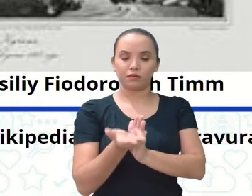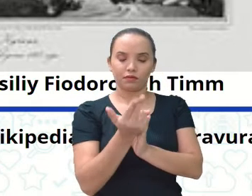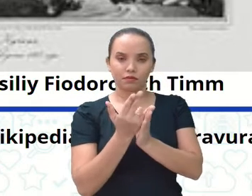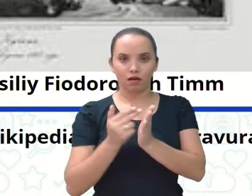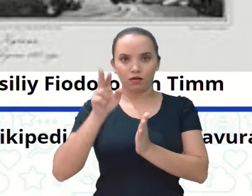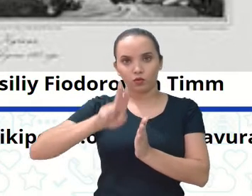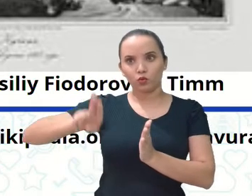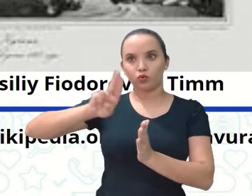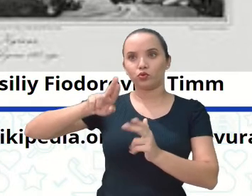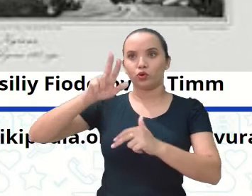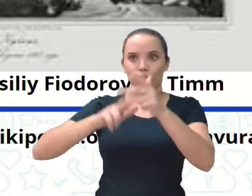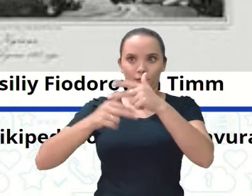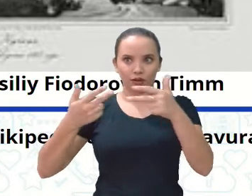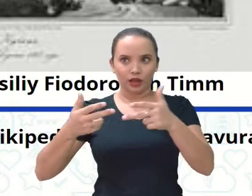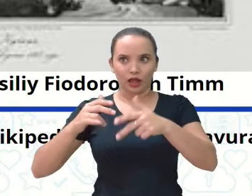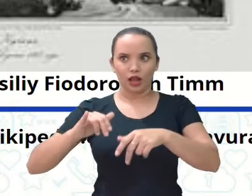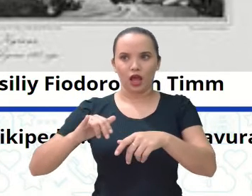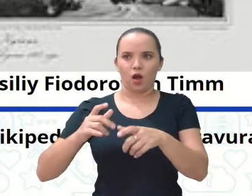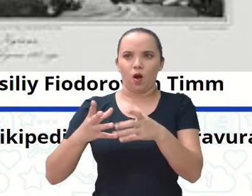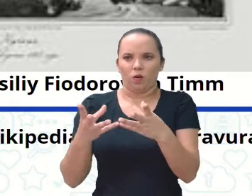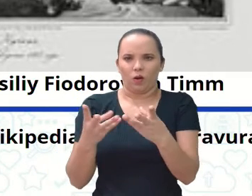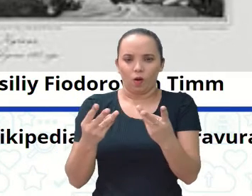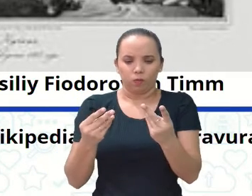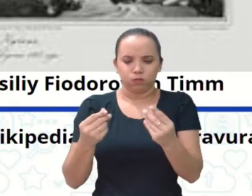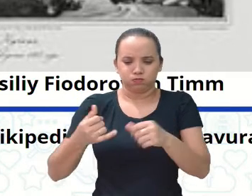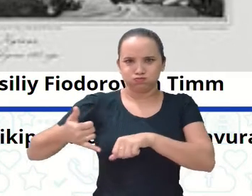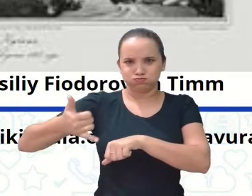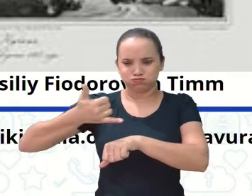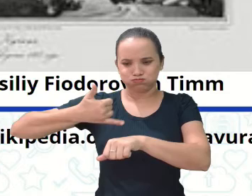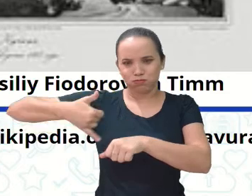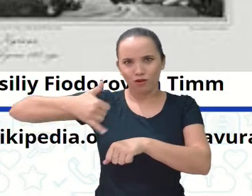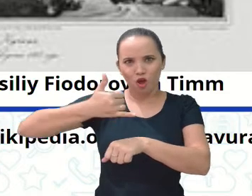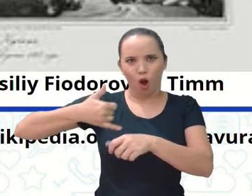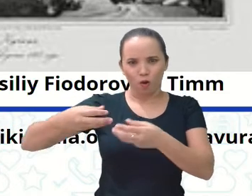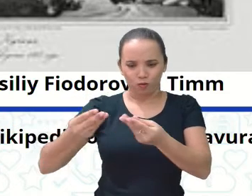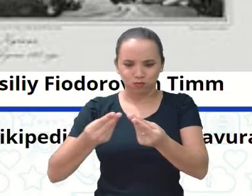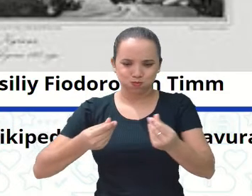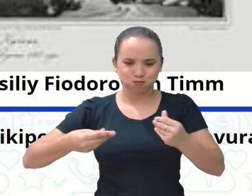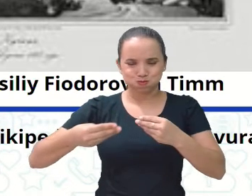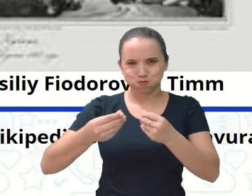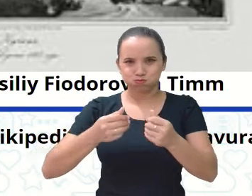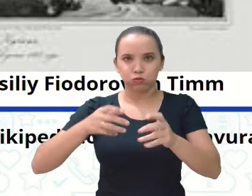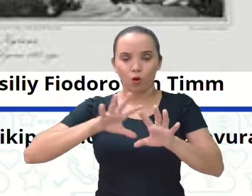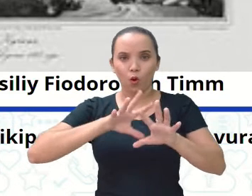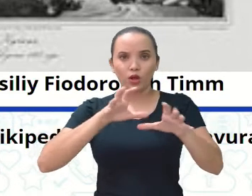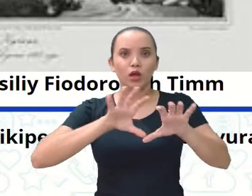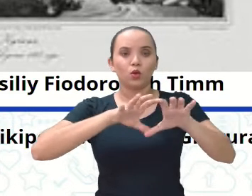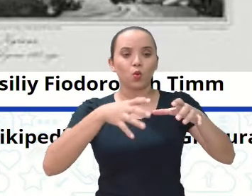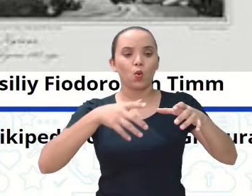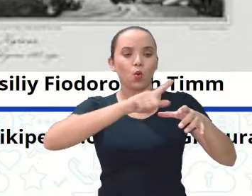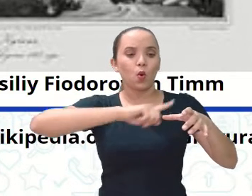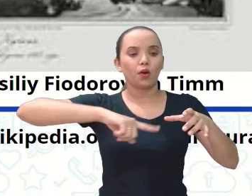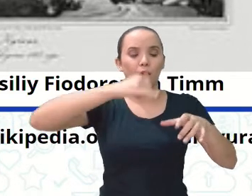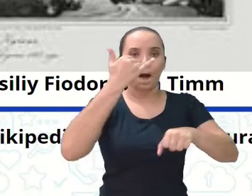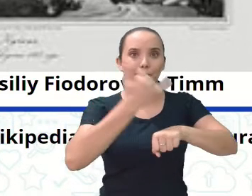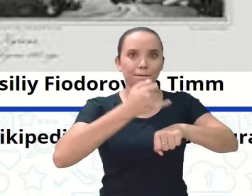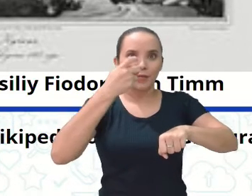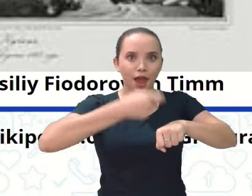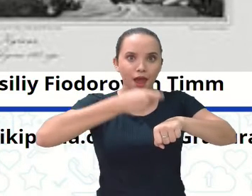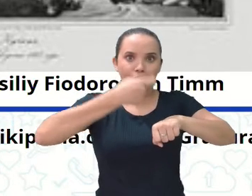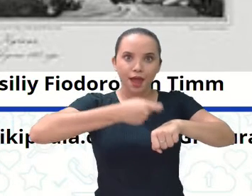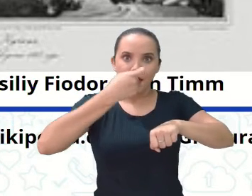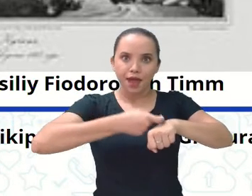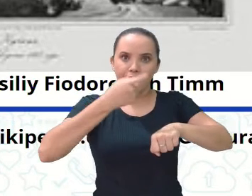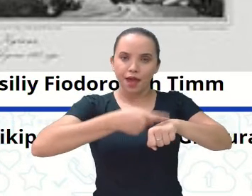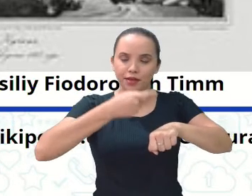com material gorduroso sobre pedra calcária. E com a aplicação de ácido sobre a mesma,